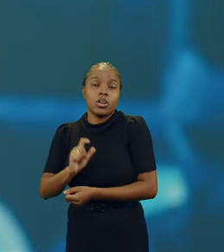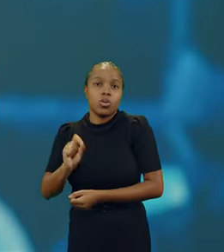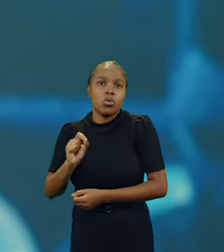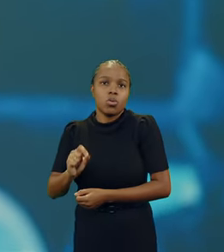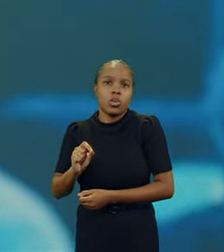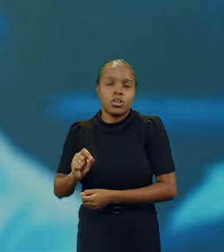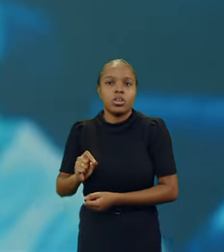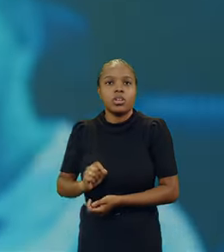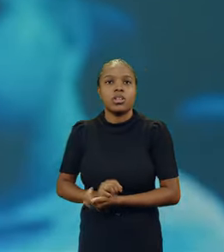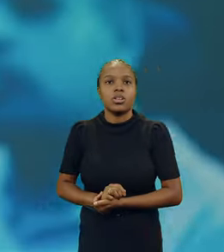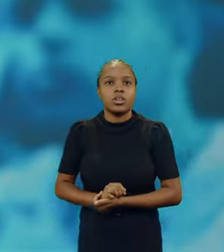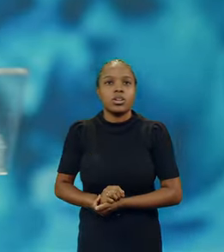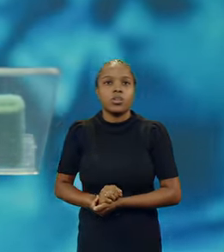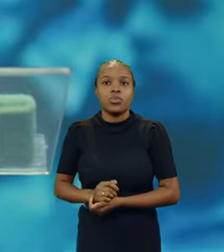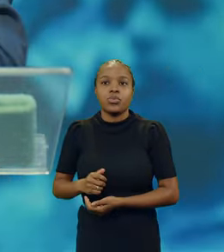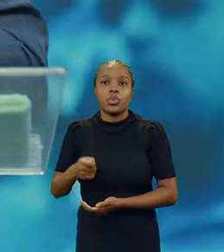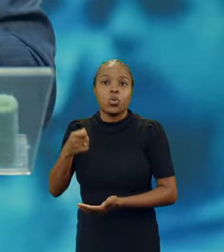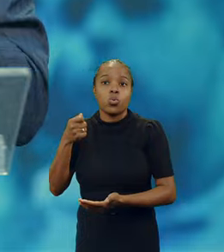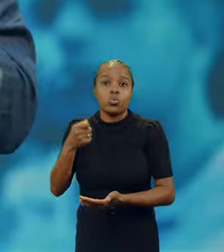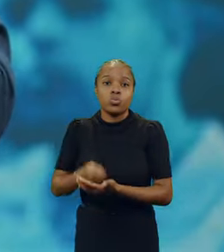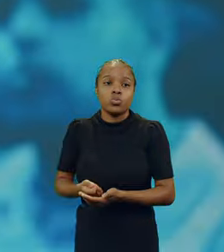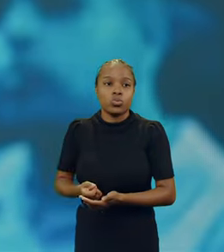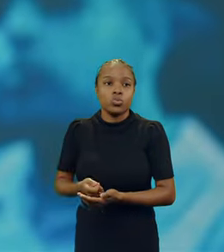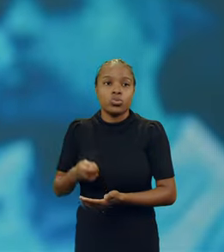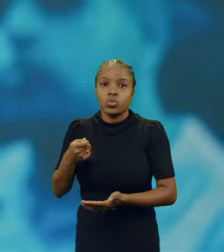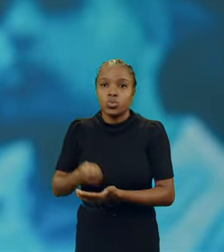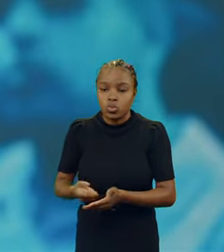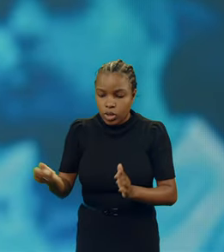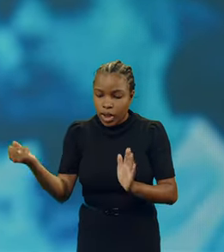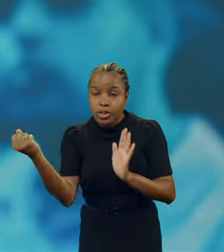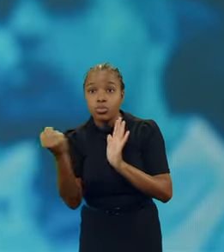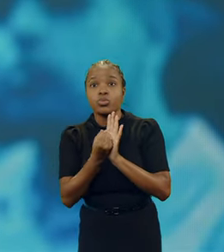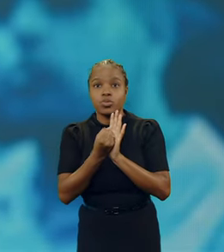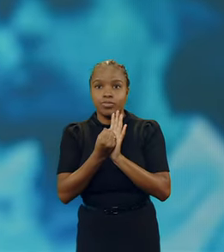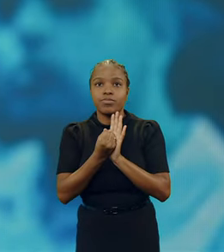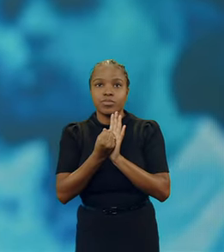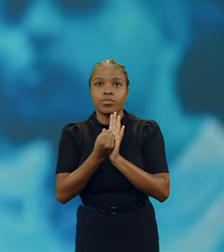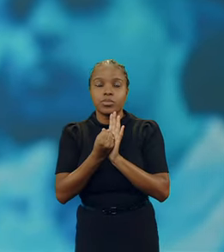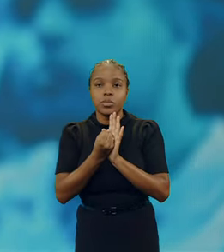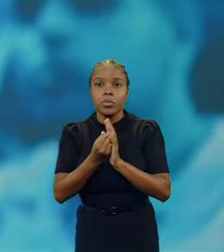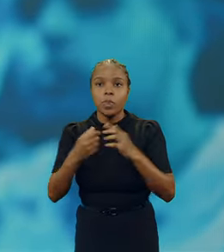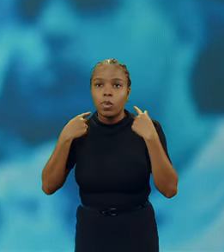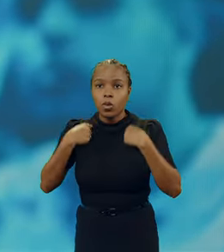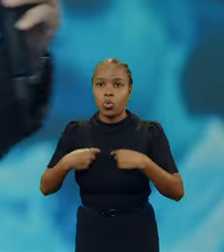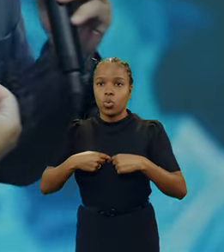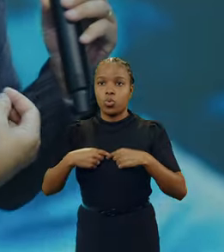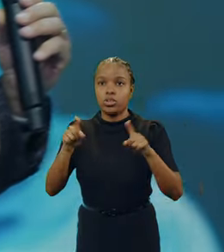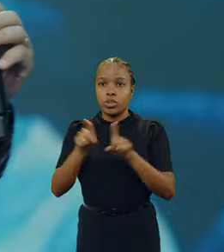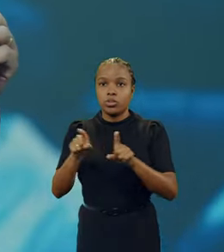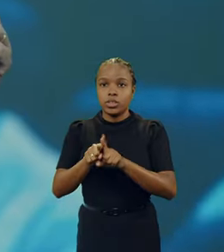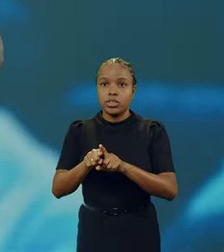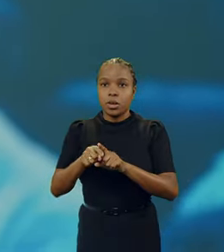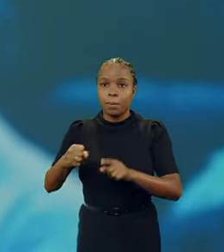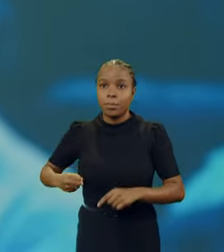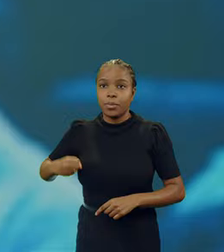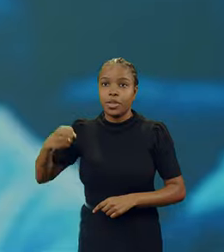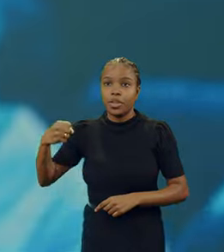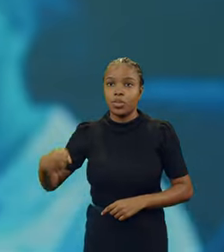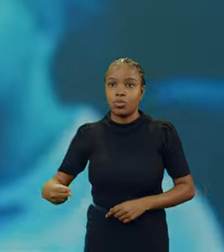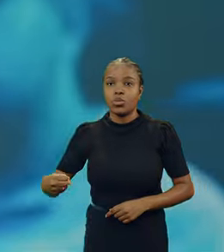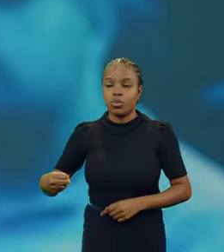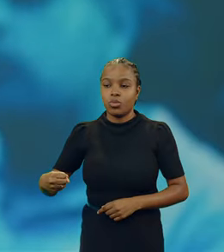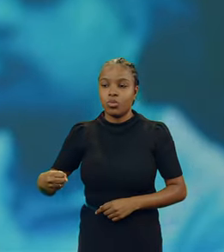me dá o teu cordão, me dá o teu cajado. Amanhã, quando o cabrito chegar,